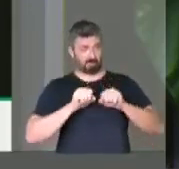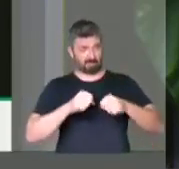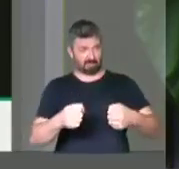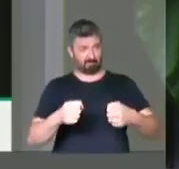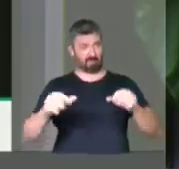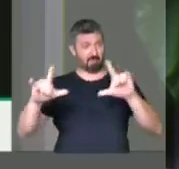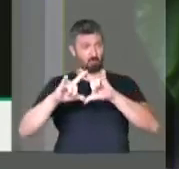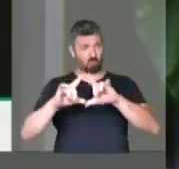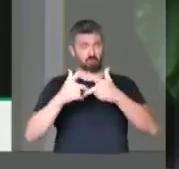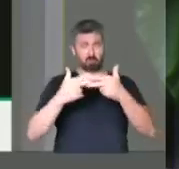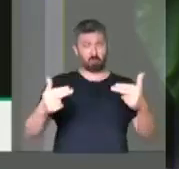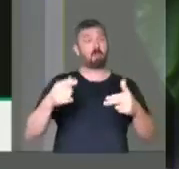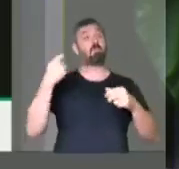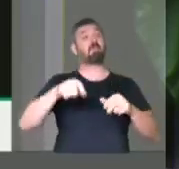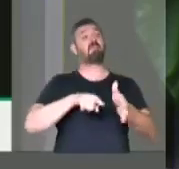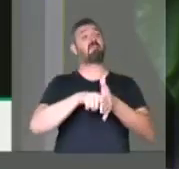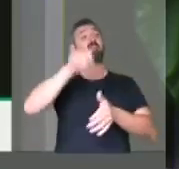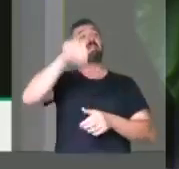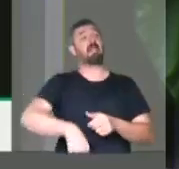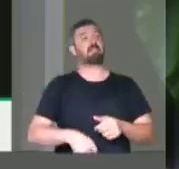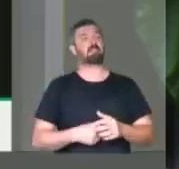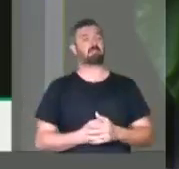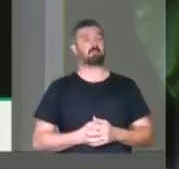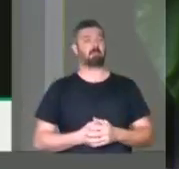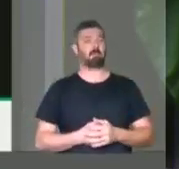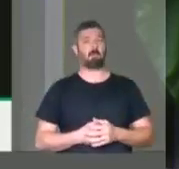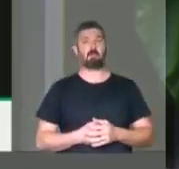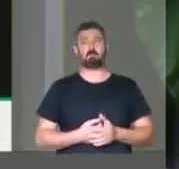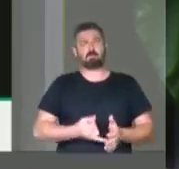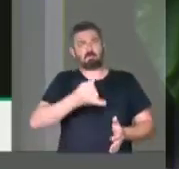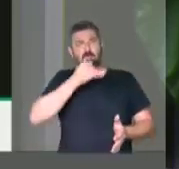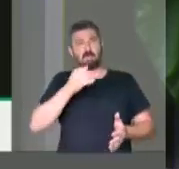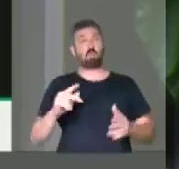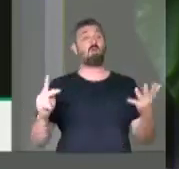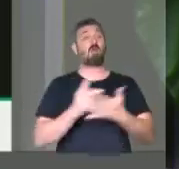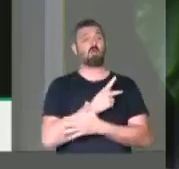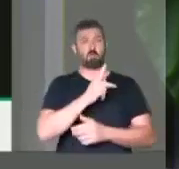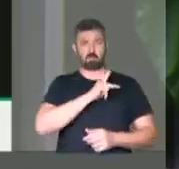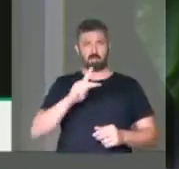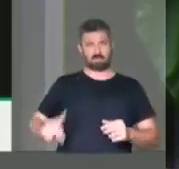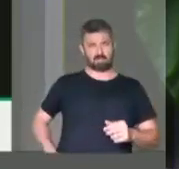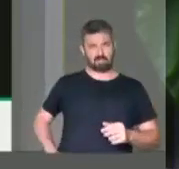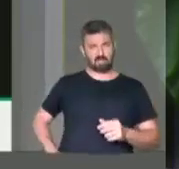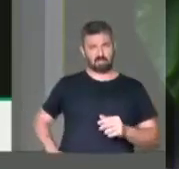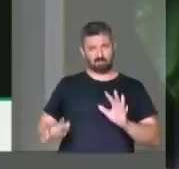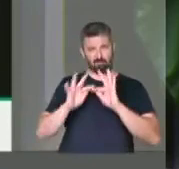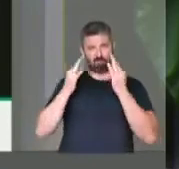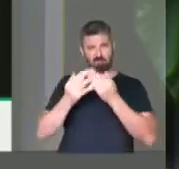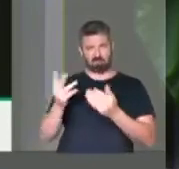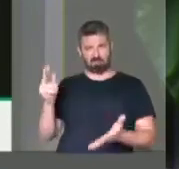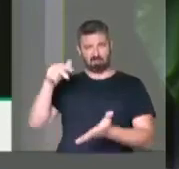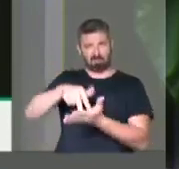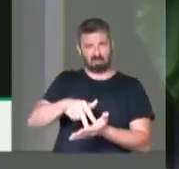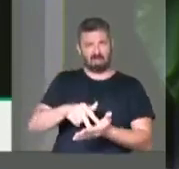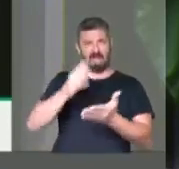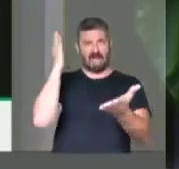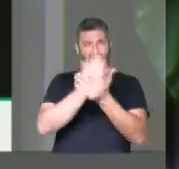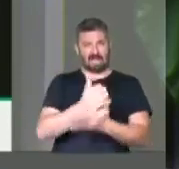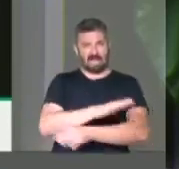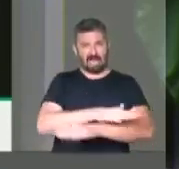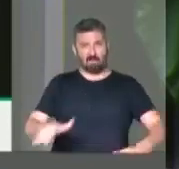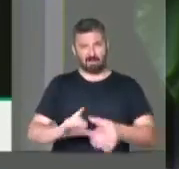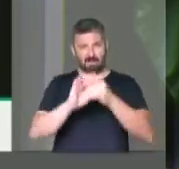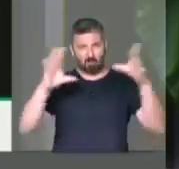milícia, tem sim que ser investigado. Tem sim que ser investigado. É lamentável que a família do presidente venha para cá defender o fim da